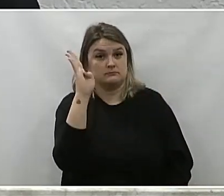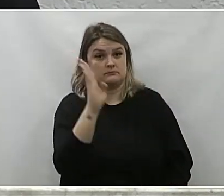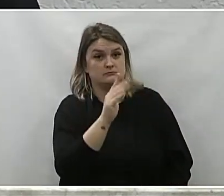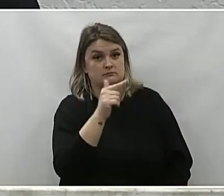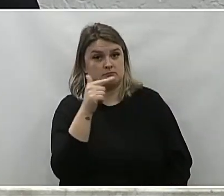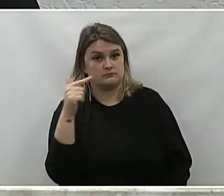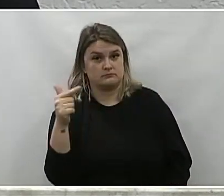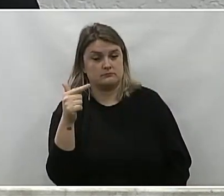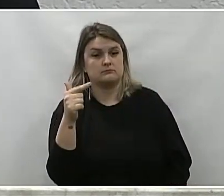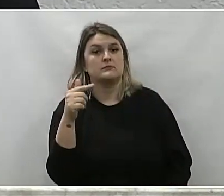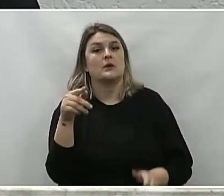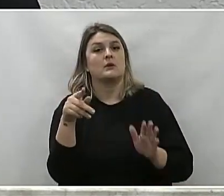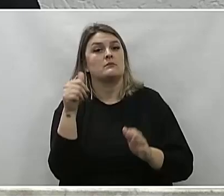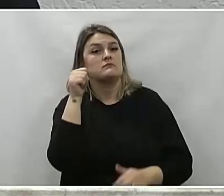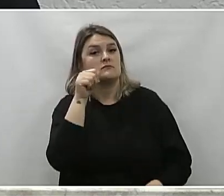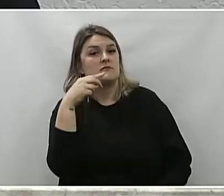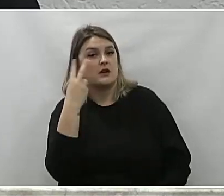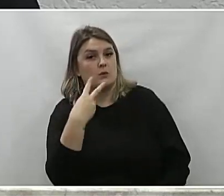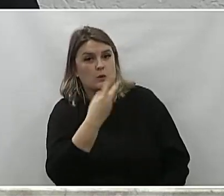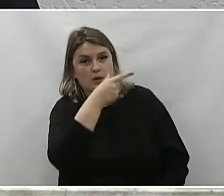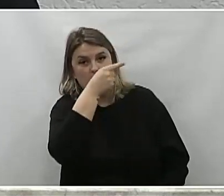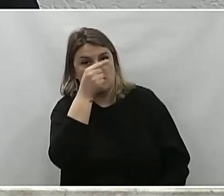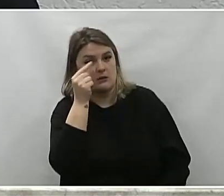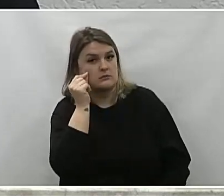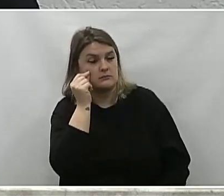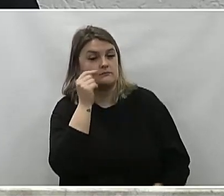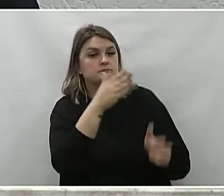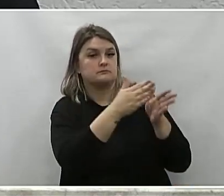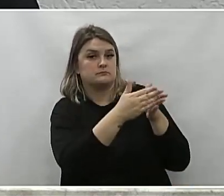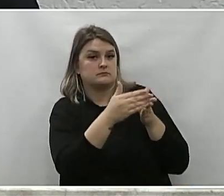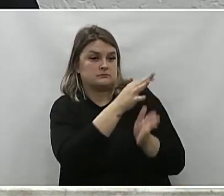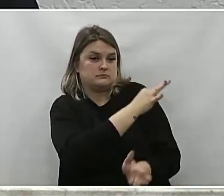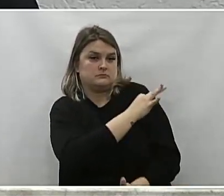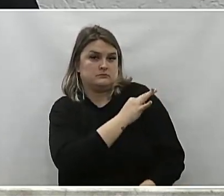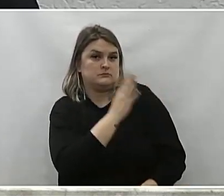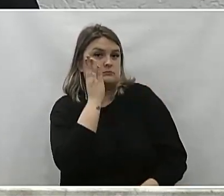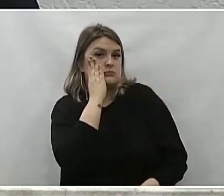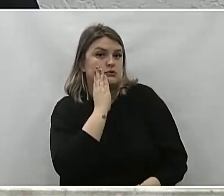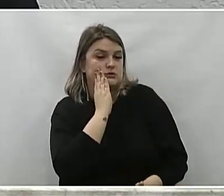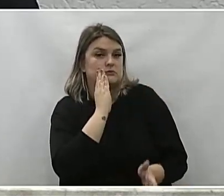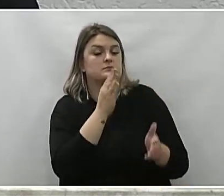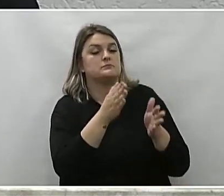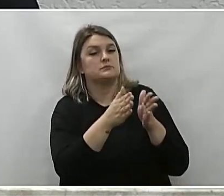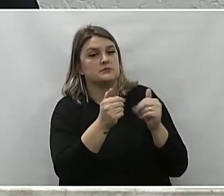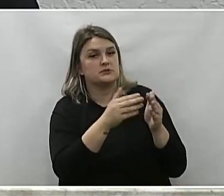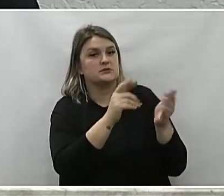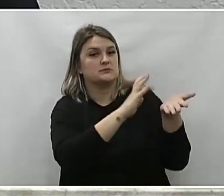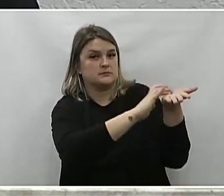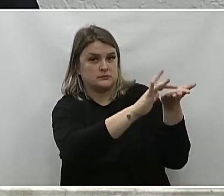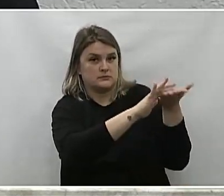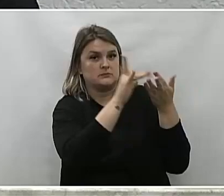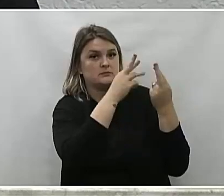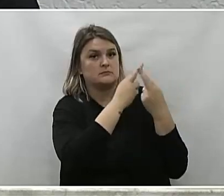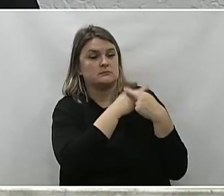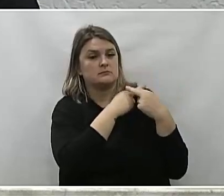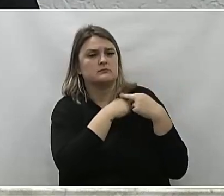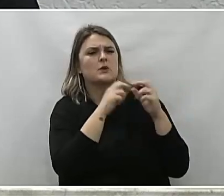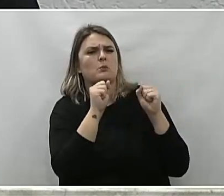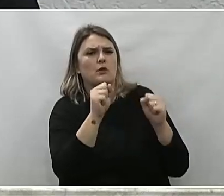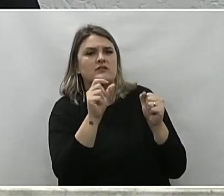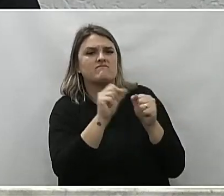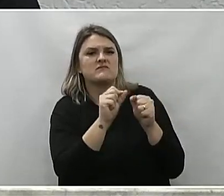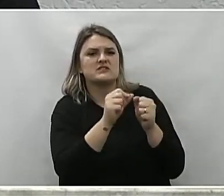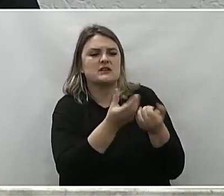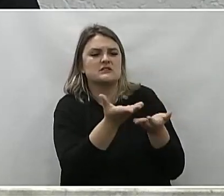de 2022 da vereadora alandra Rover da Grando ao chefe do Poder Executivo por meio da secretaria competente possa